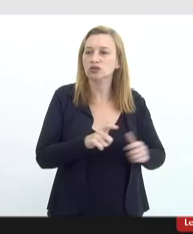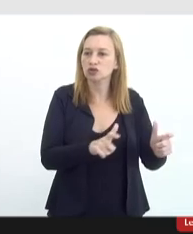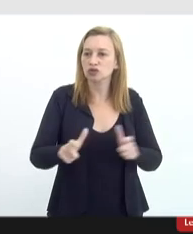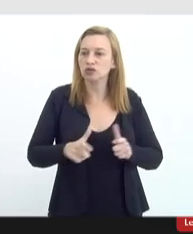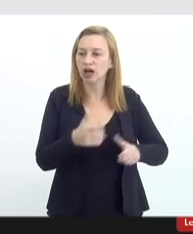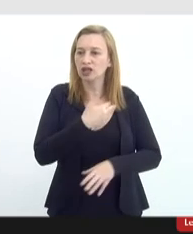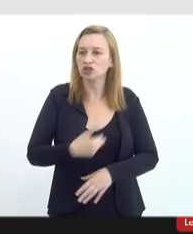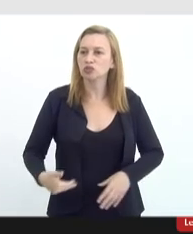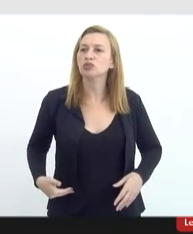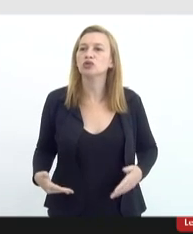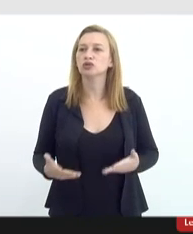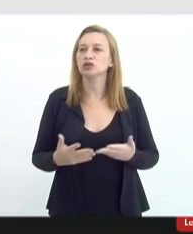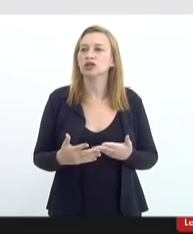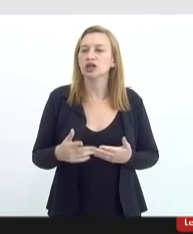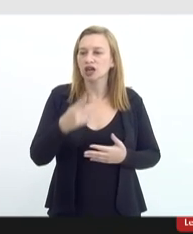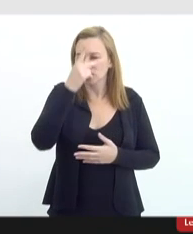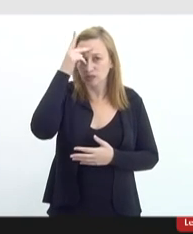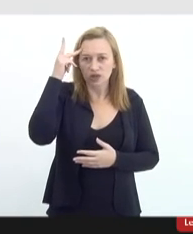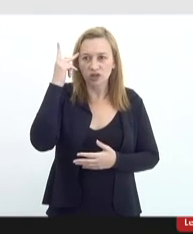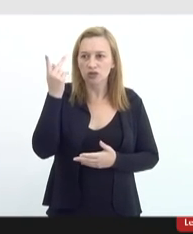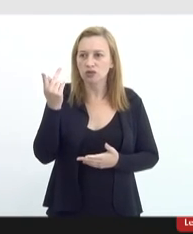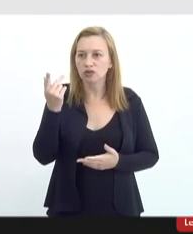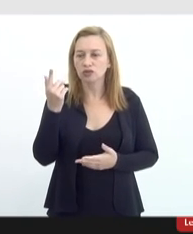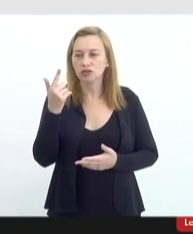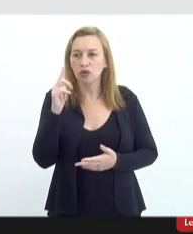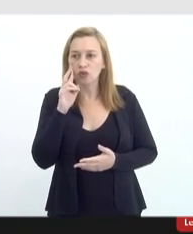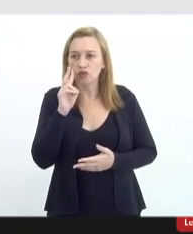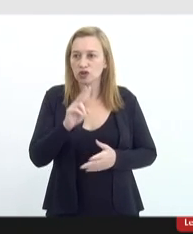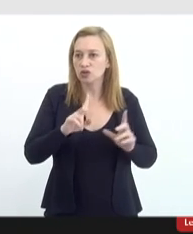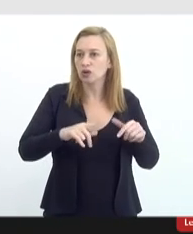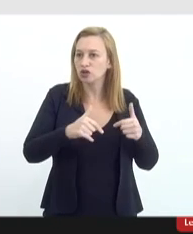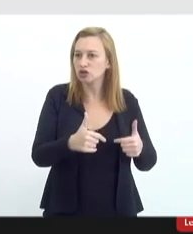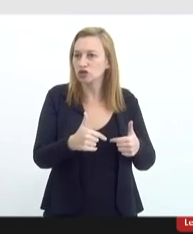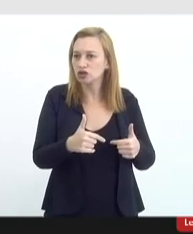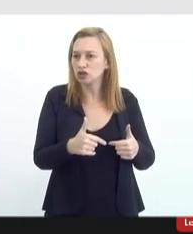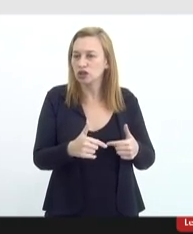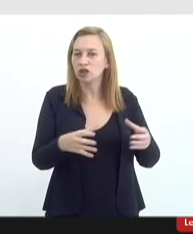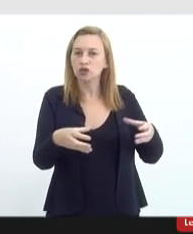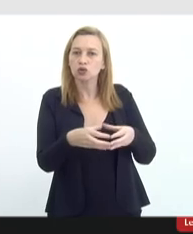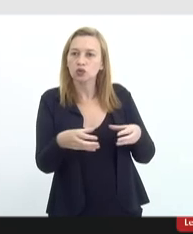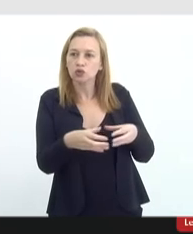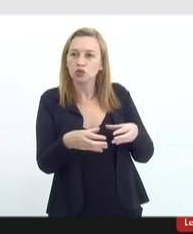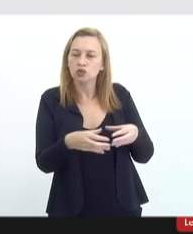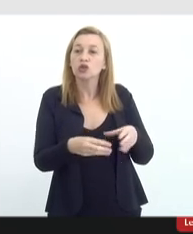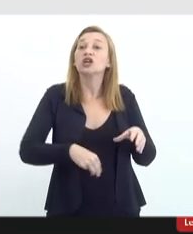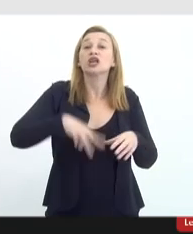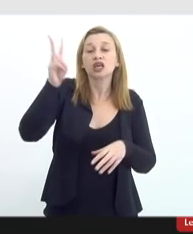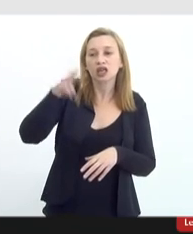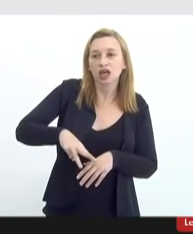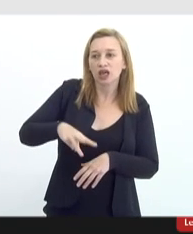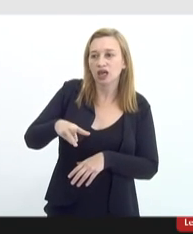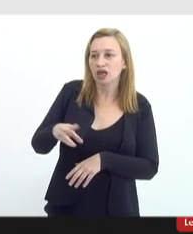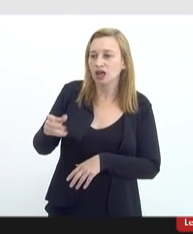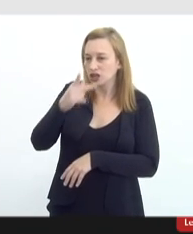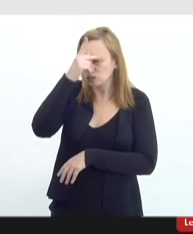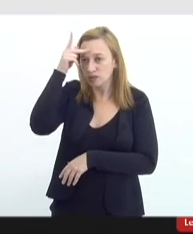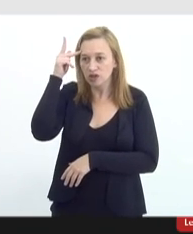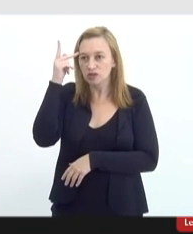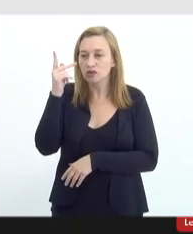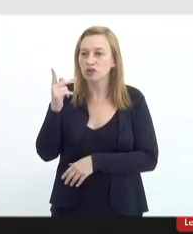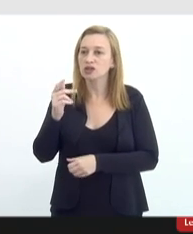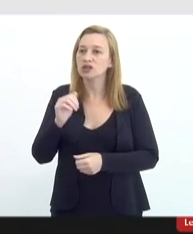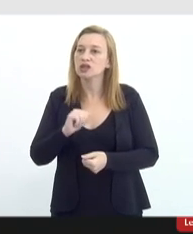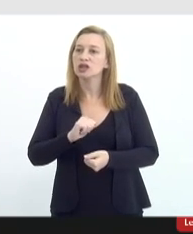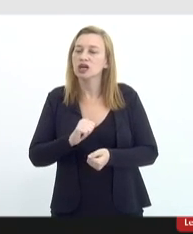pessoas identificassem modos de operação, né, desse grupo, quem eram essas pessoas,